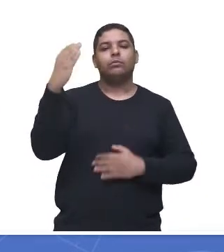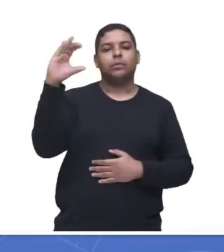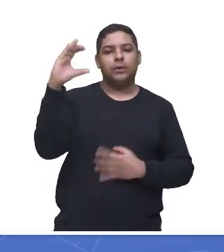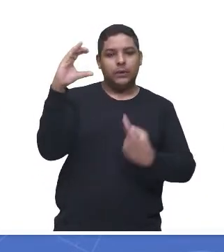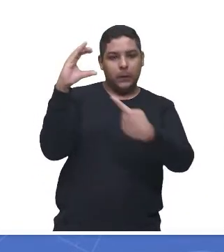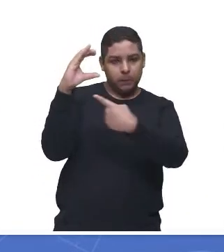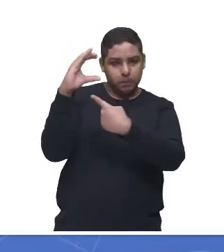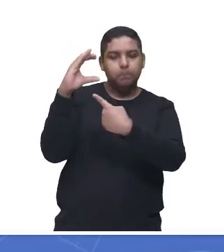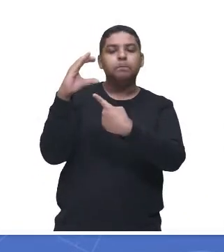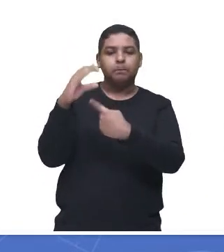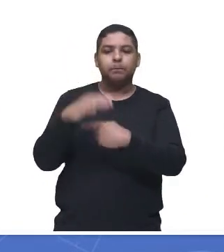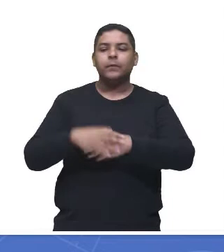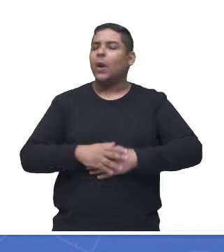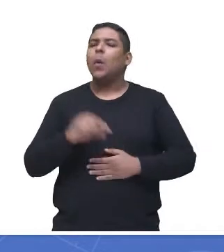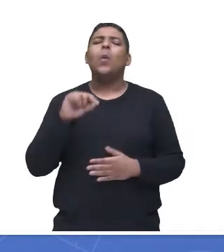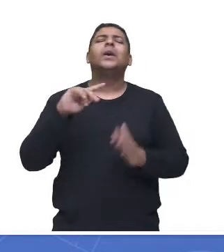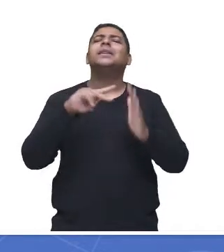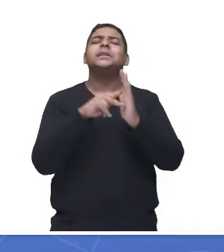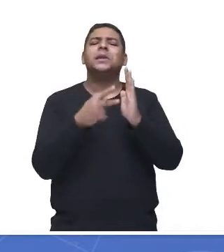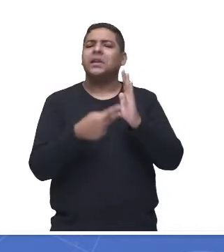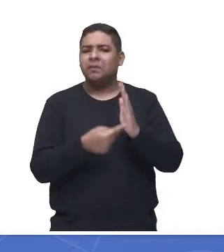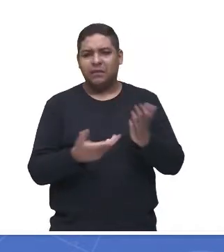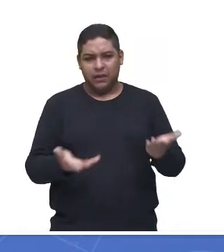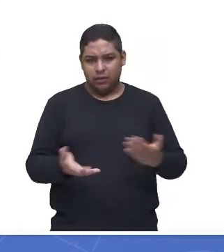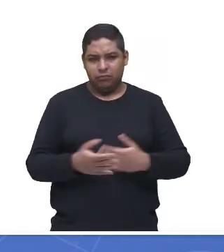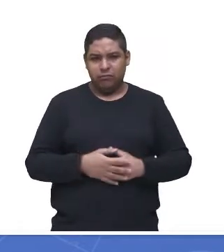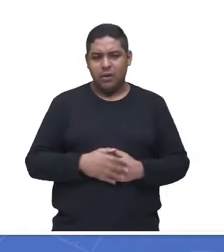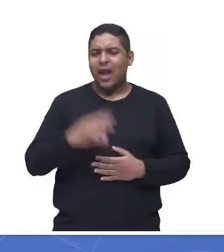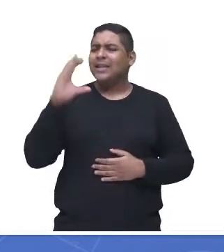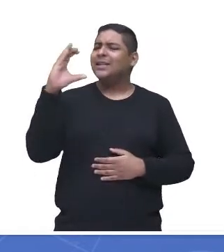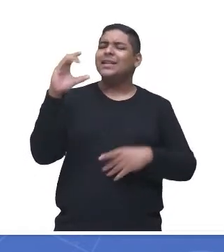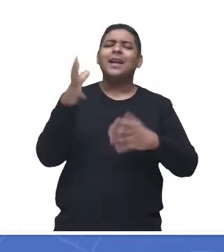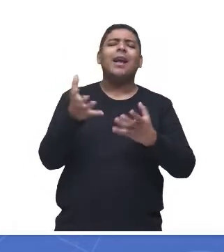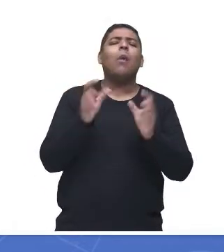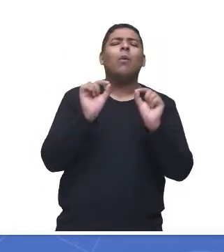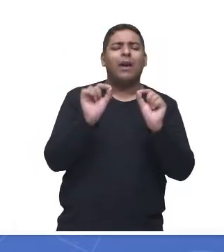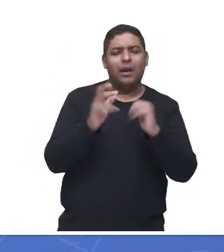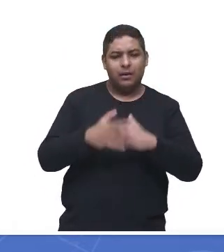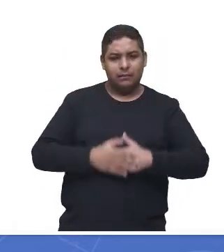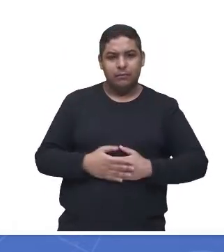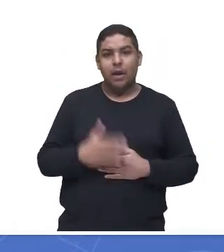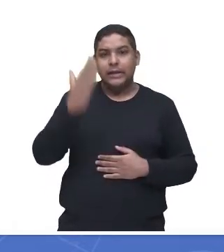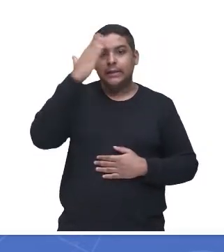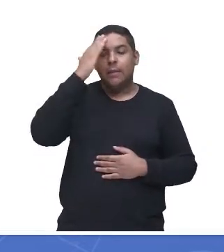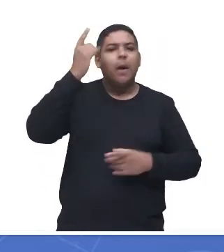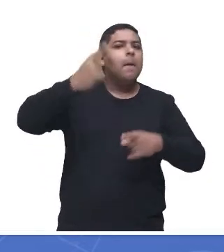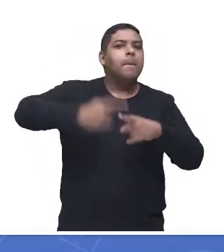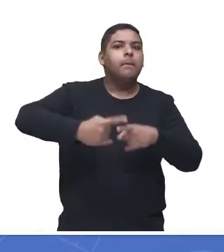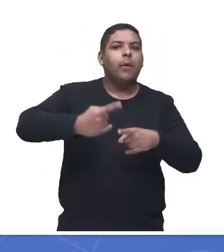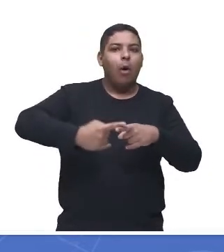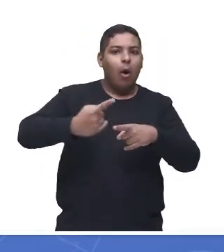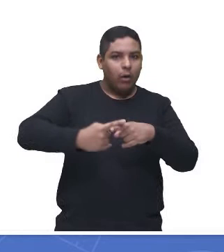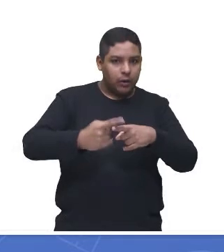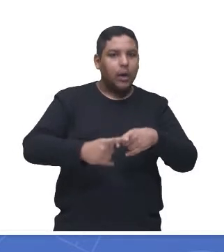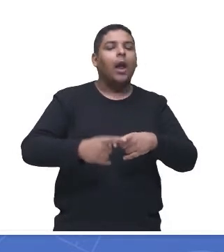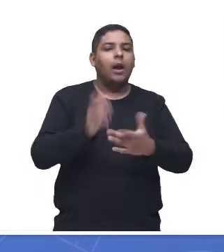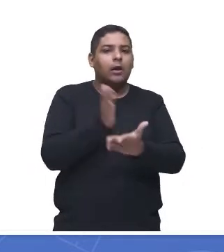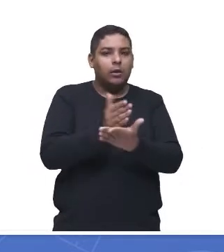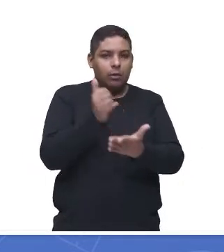ciência. E quando a gente fala de ciência, o que a ciência quer? A ciência já quer saber por que o bolo assa